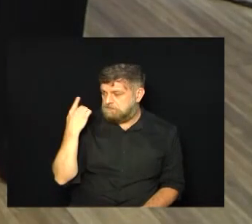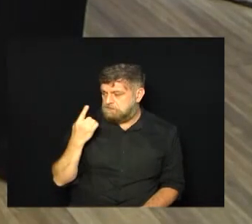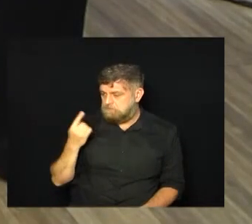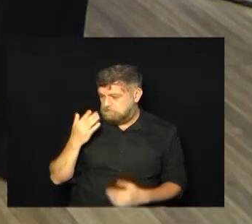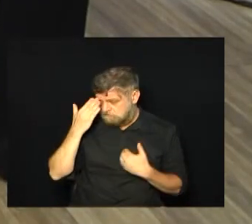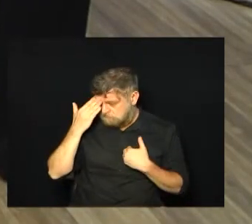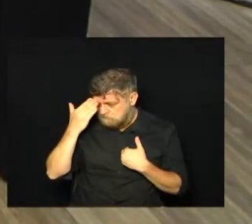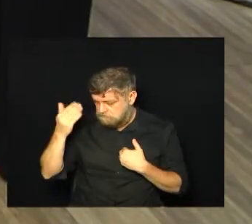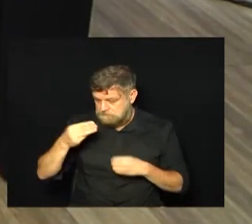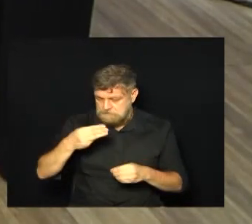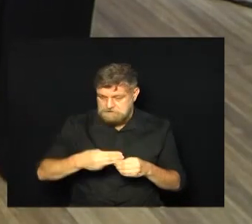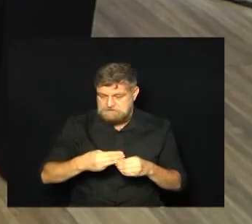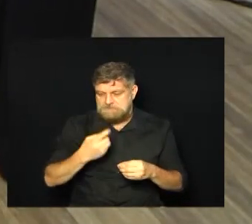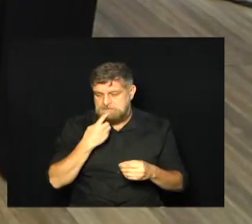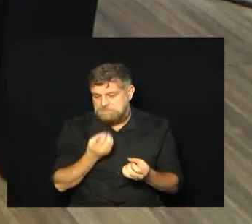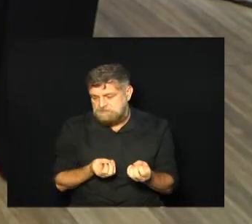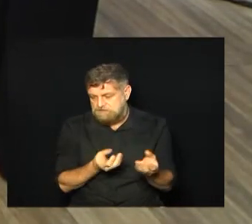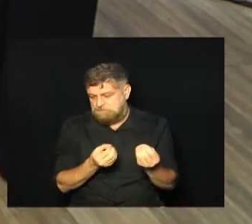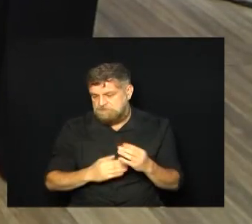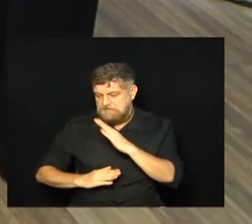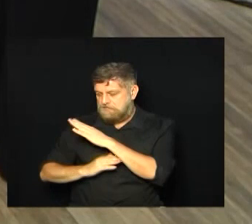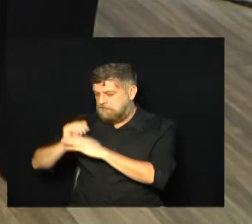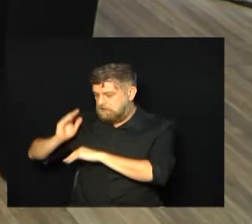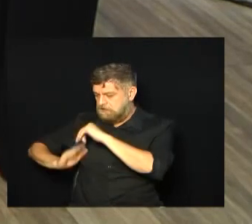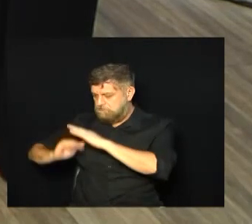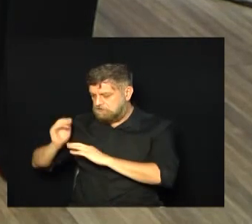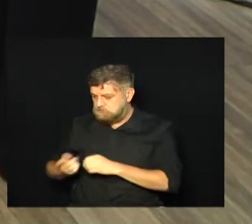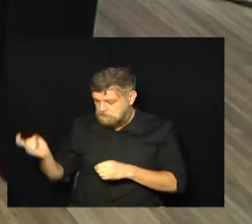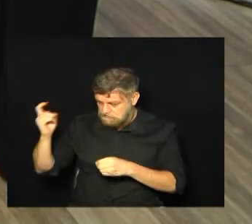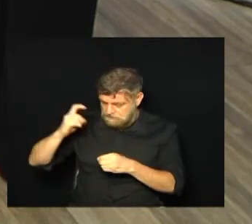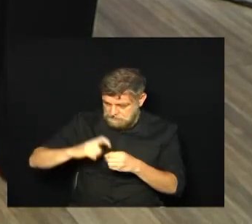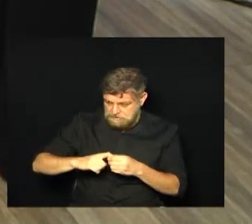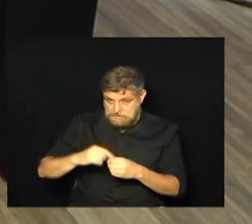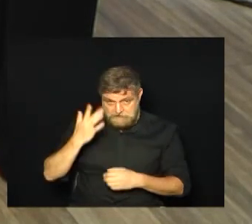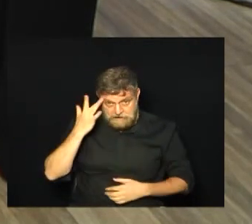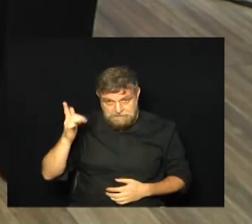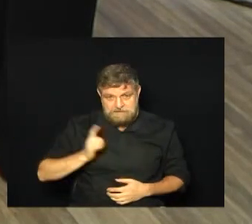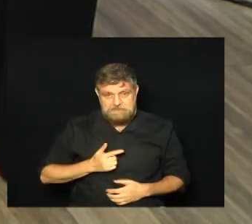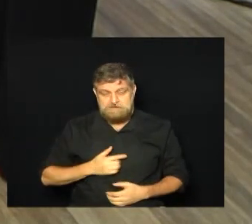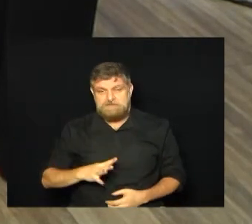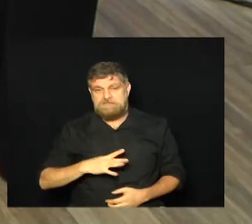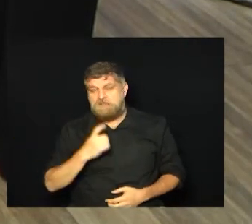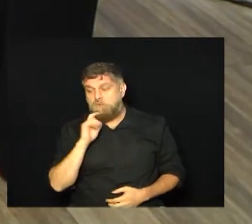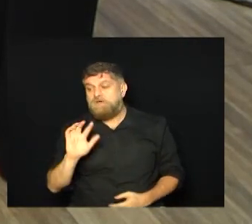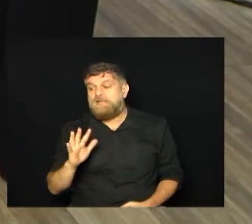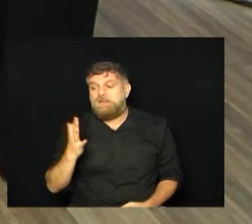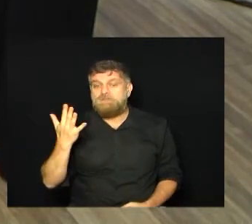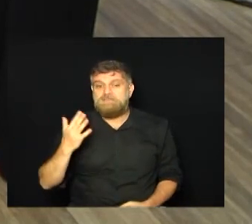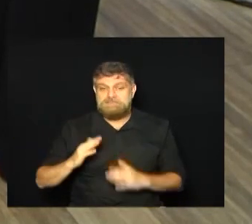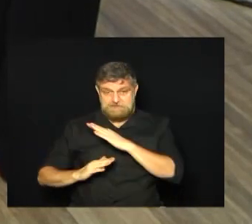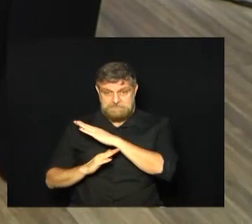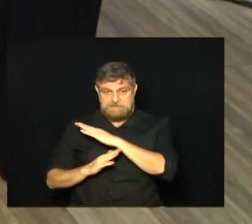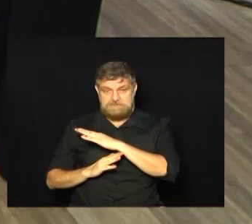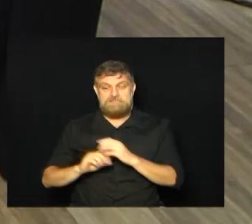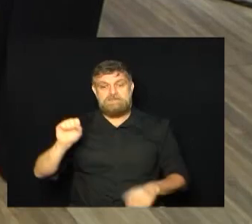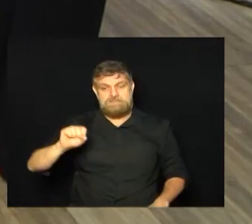pelas notícias da Metrópole de Campinas, do Legislativo. Volta amanhã com mais informações de Campinas e do que acontece aqui na Câmara.